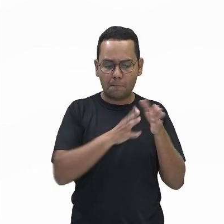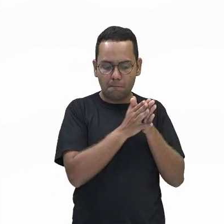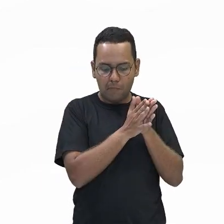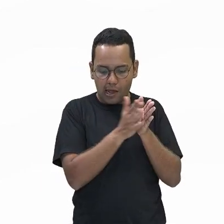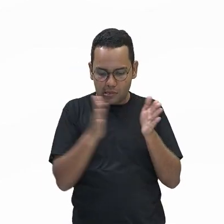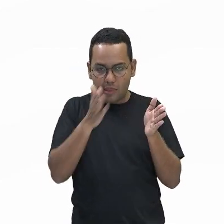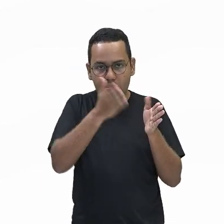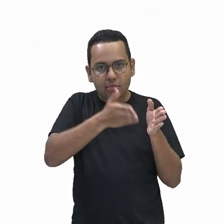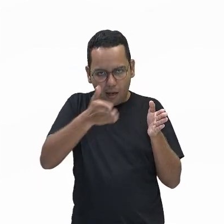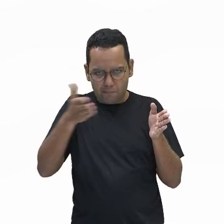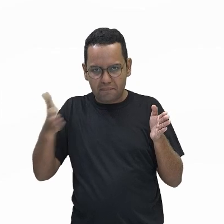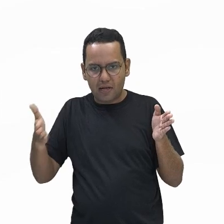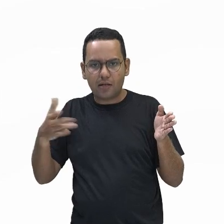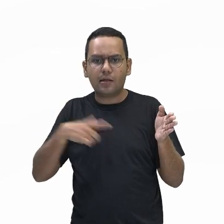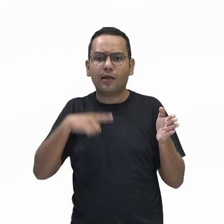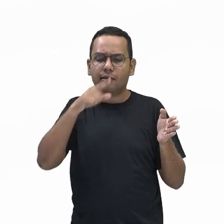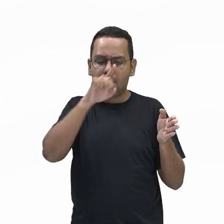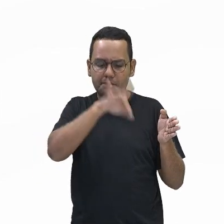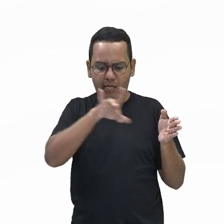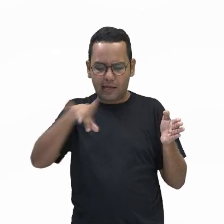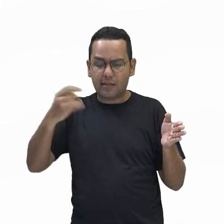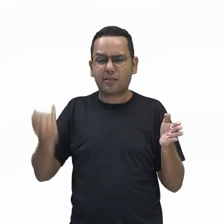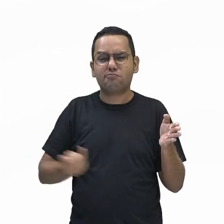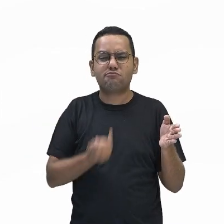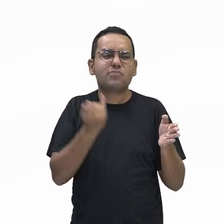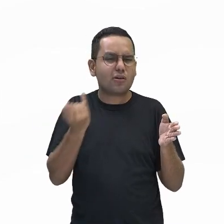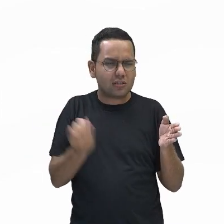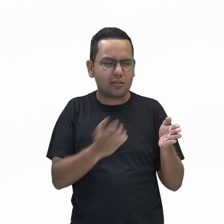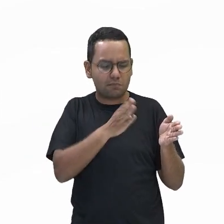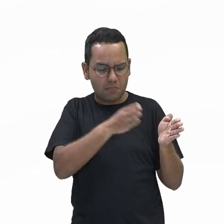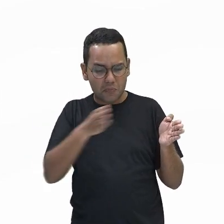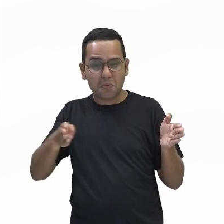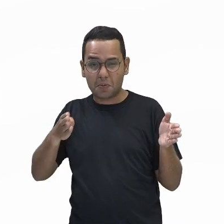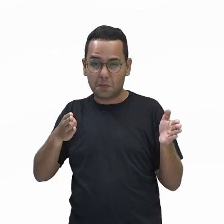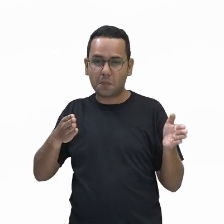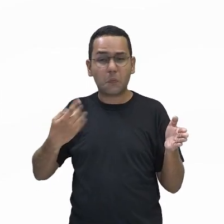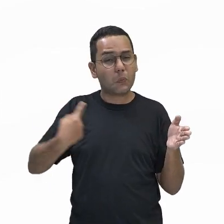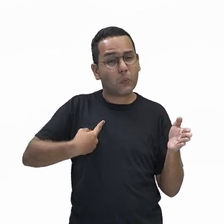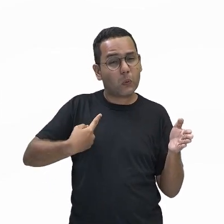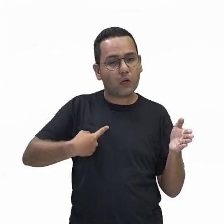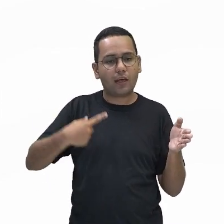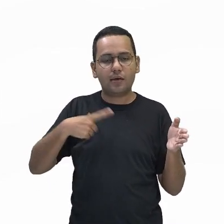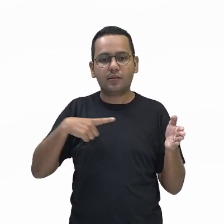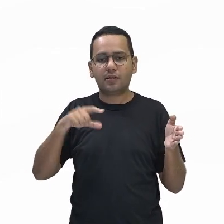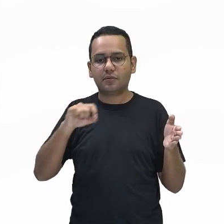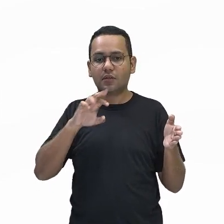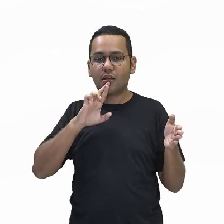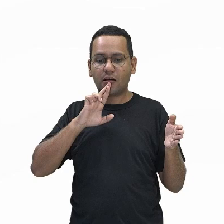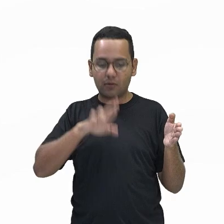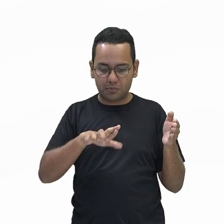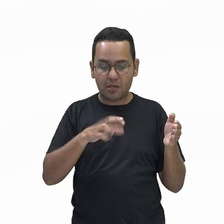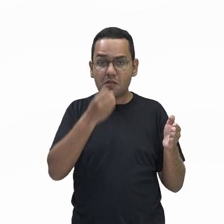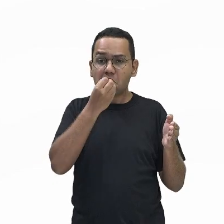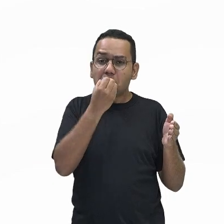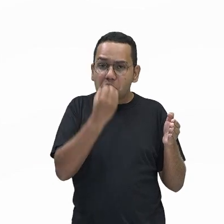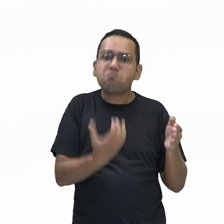é importante para garantir que os resultados sejam